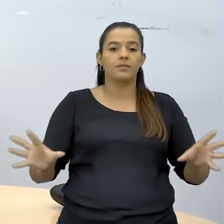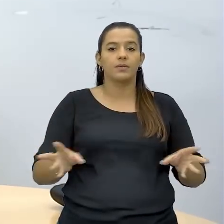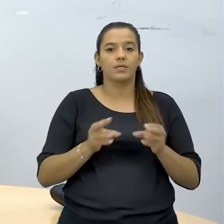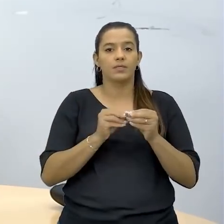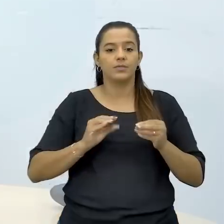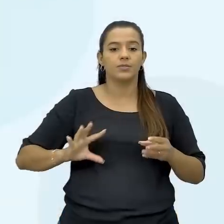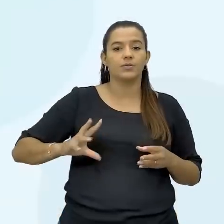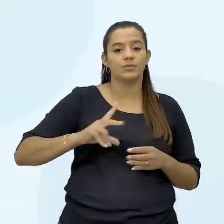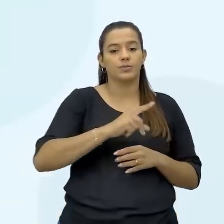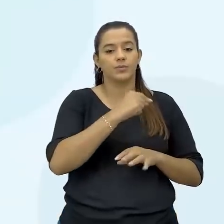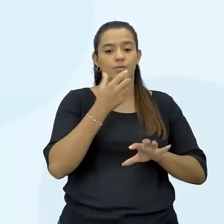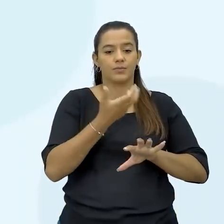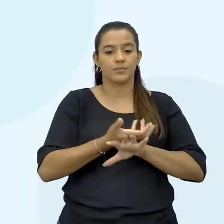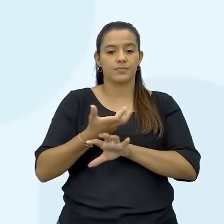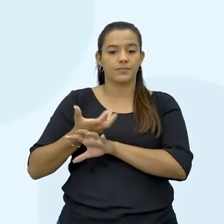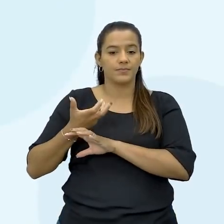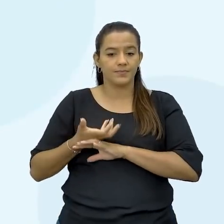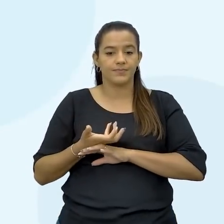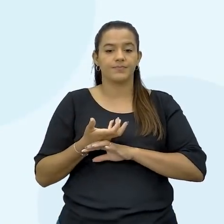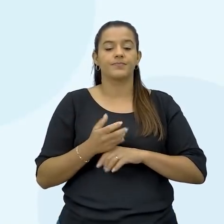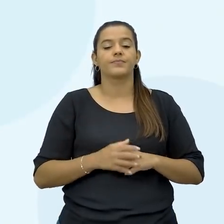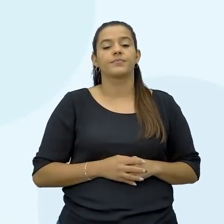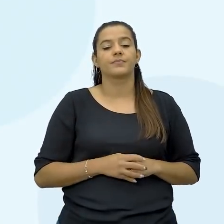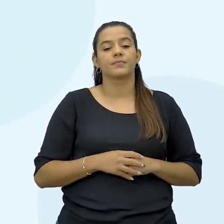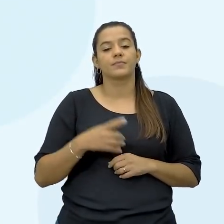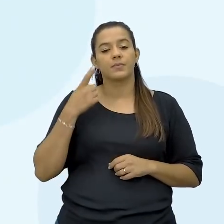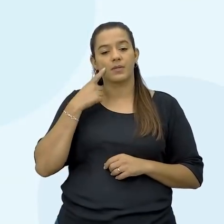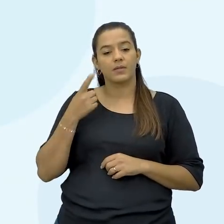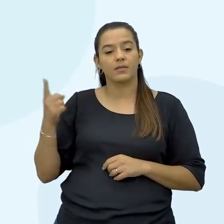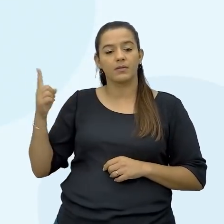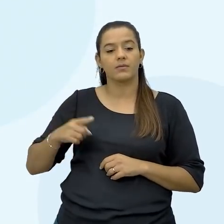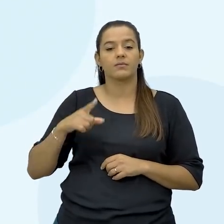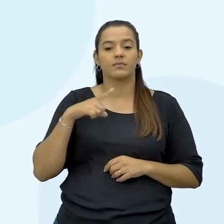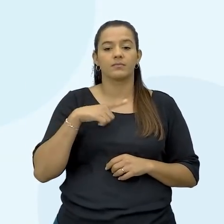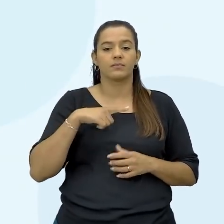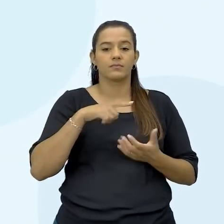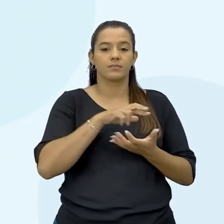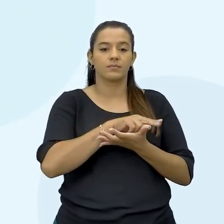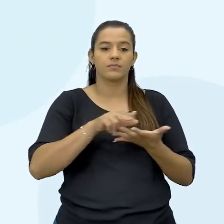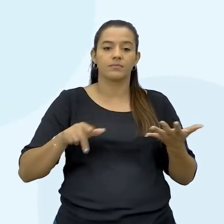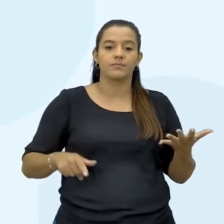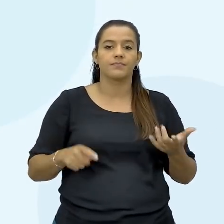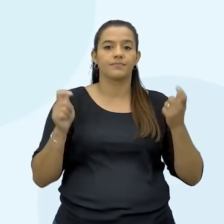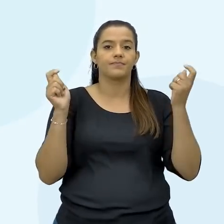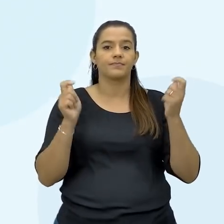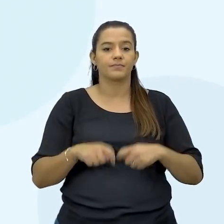todos os componentes da unidade curricular. E aqui nós temos as unidades curriculares